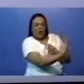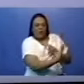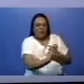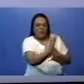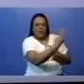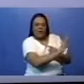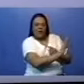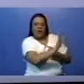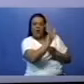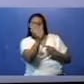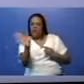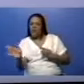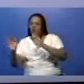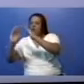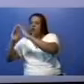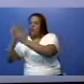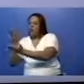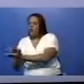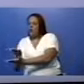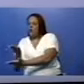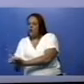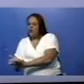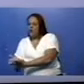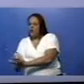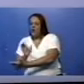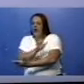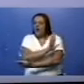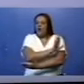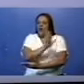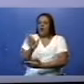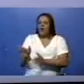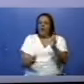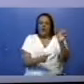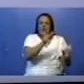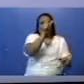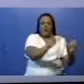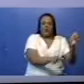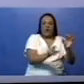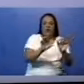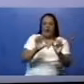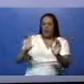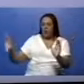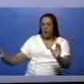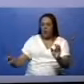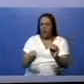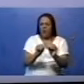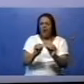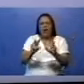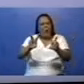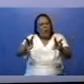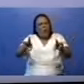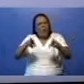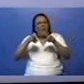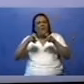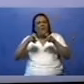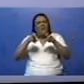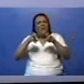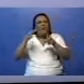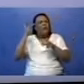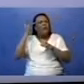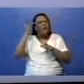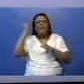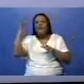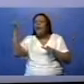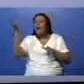escola. Seria a ordem direta com o sujeito e depois o predicado. Vocês viram como é fácil? Não tem nada de difícil nessa